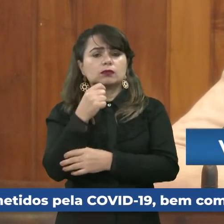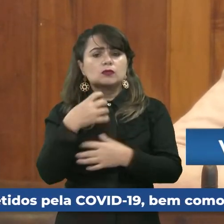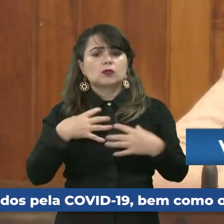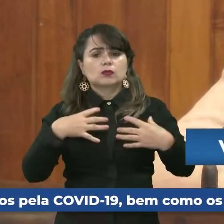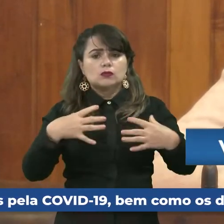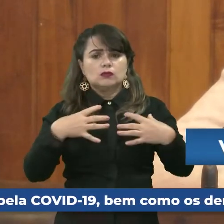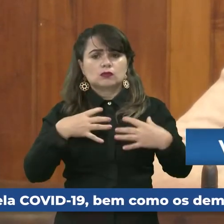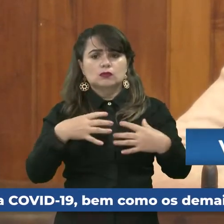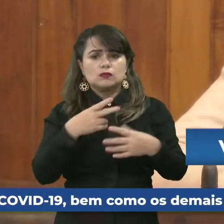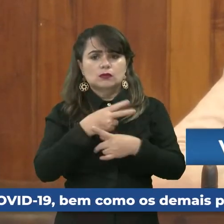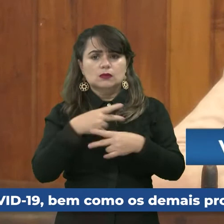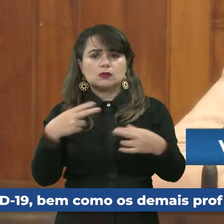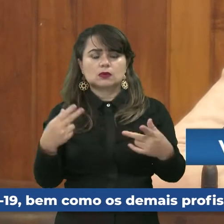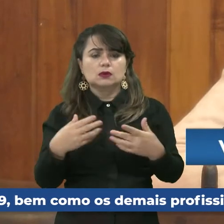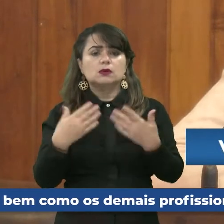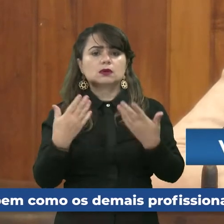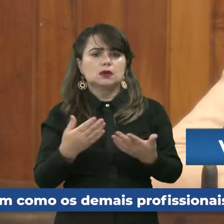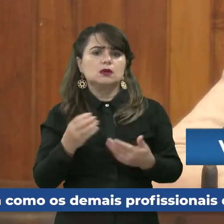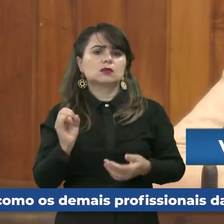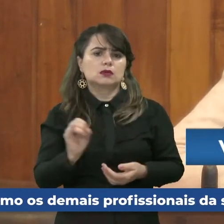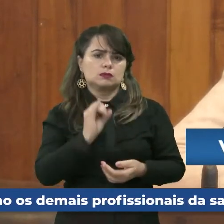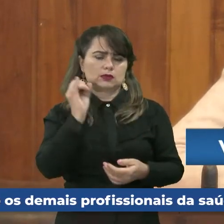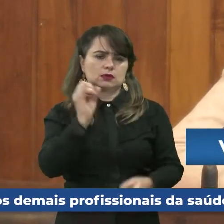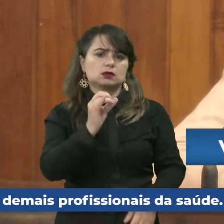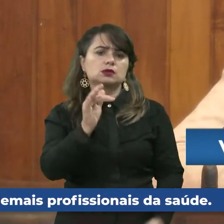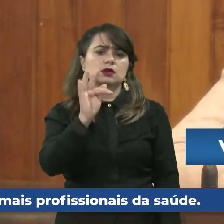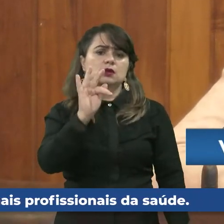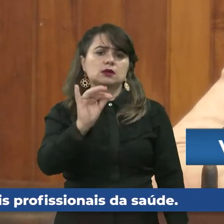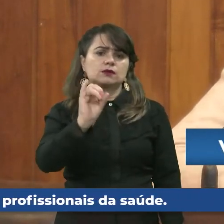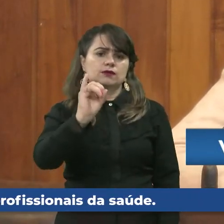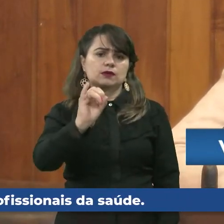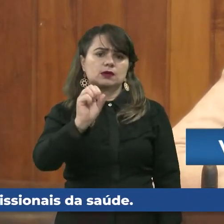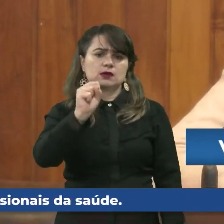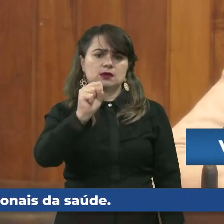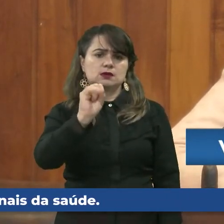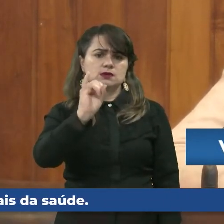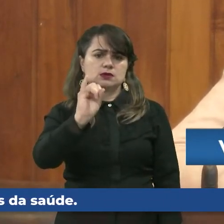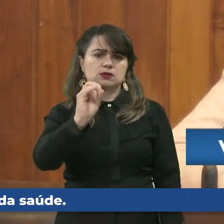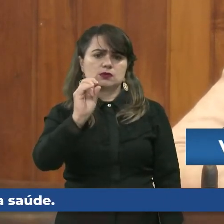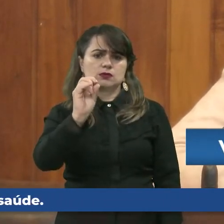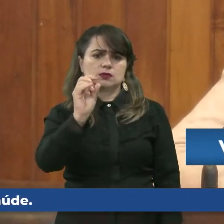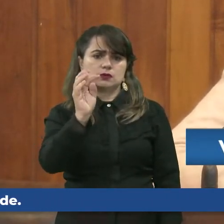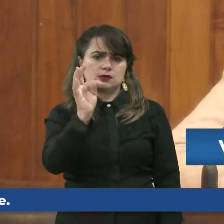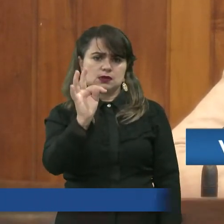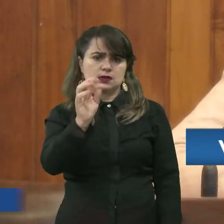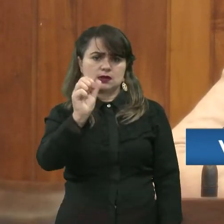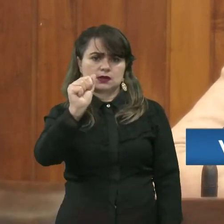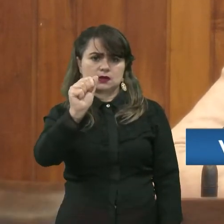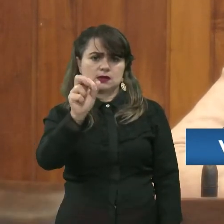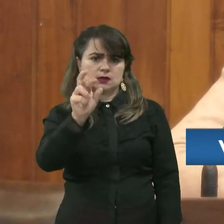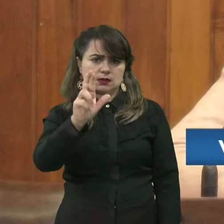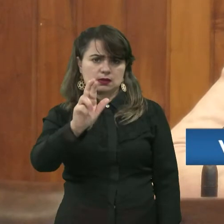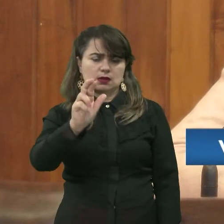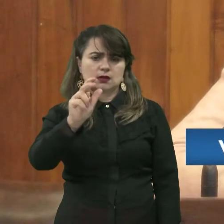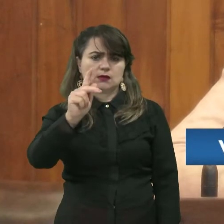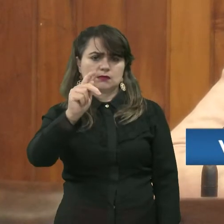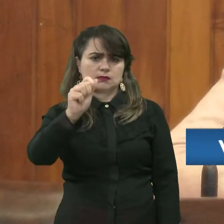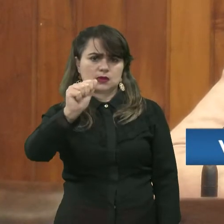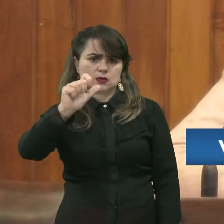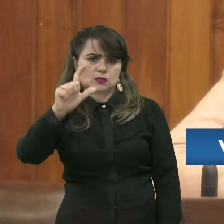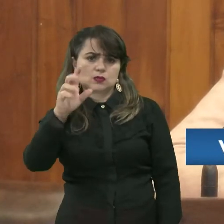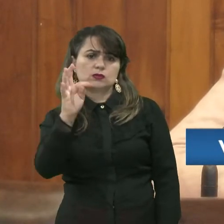nós ressaltar o fisioterapeuta também. Meus parabéns para vocês que são fisioterapeuta. Vocês têm que